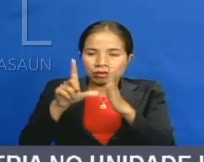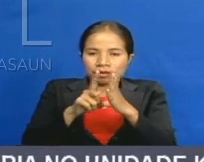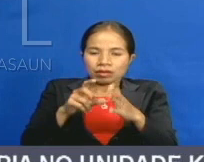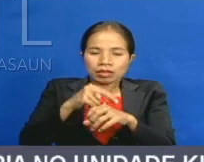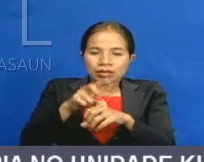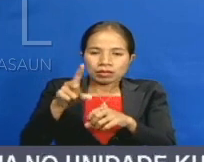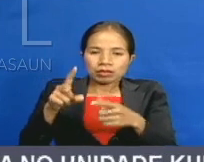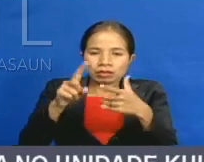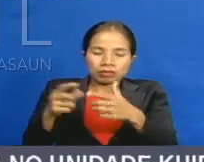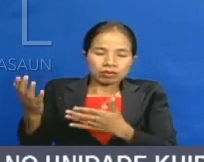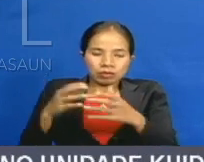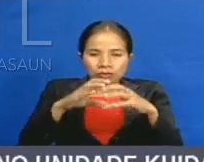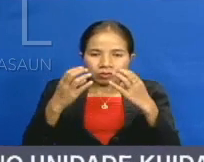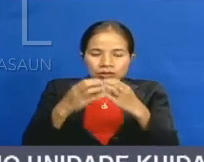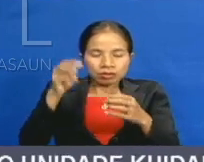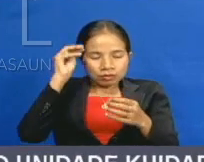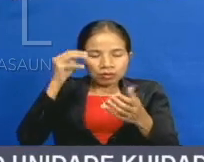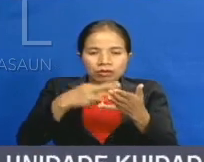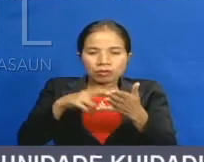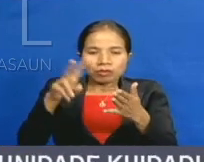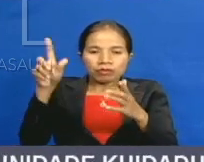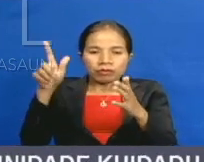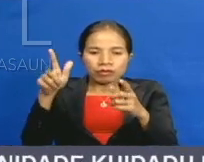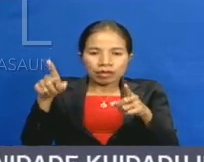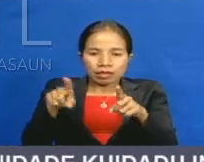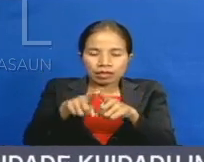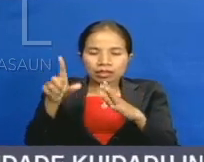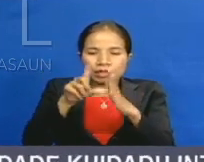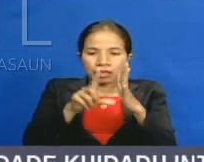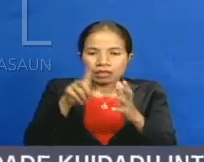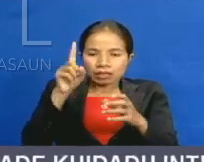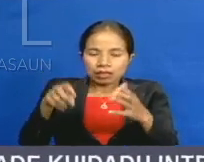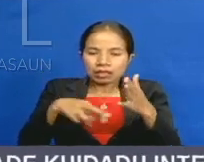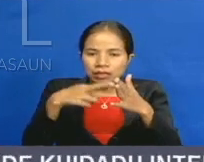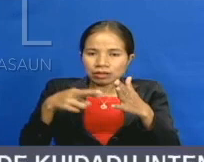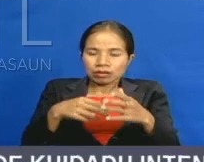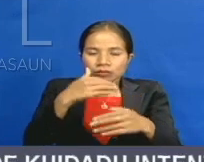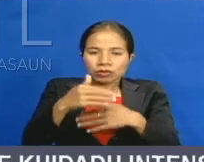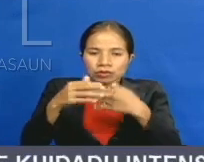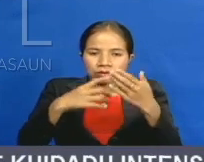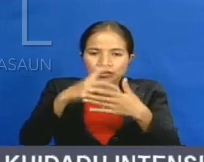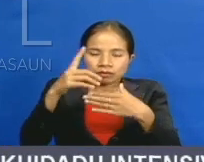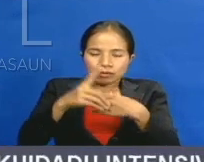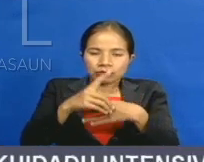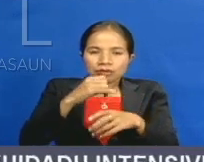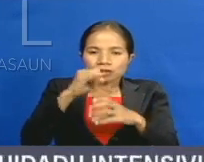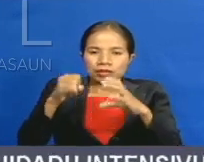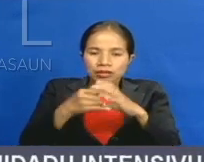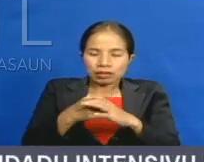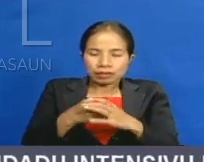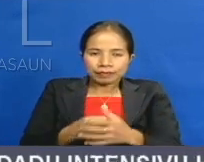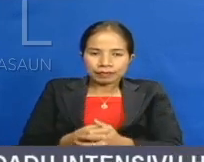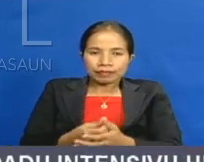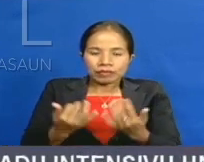antes loriba conselho ministro atu aprova no dar decreto lei ida, atu vincula ba processo desenvolvimento integrado.